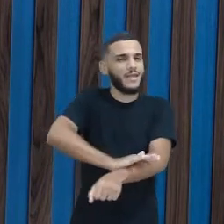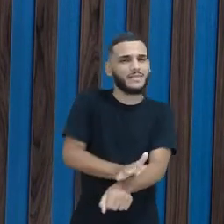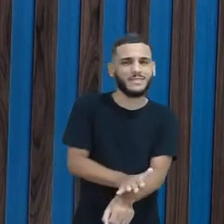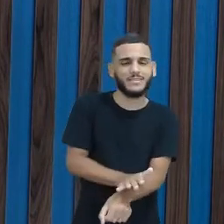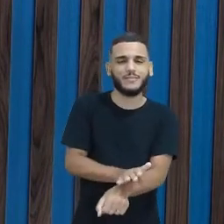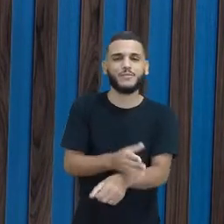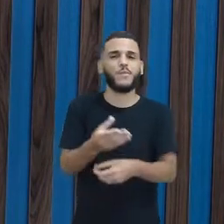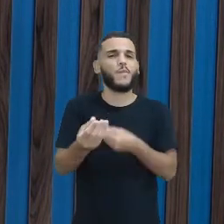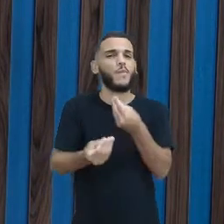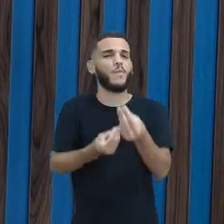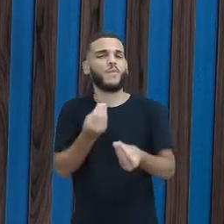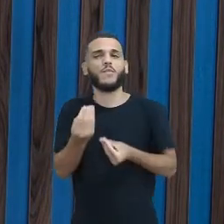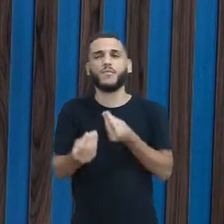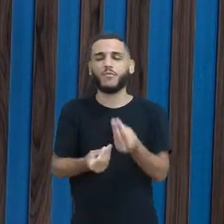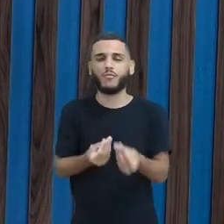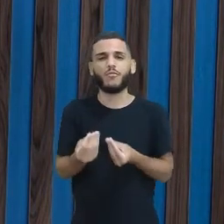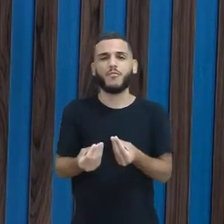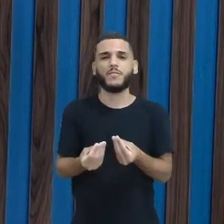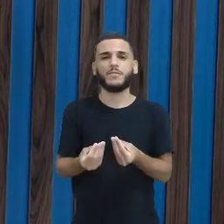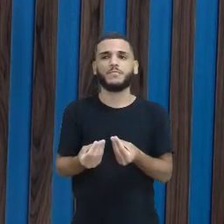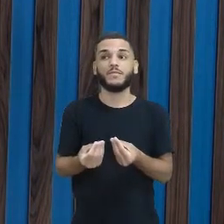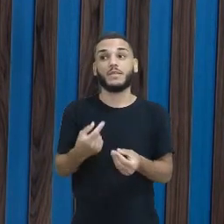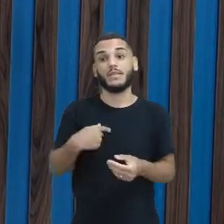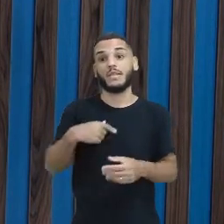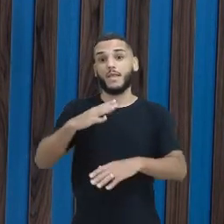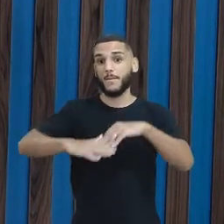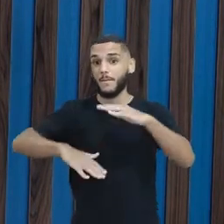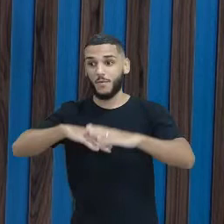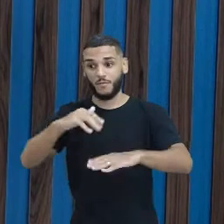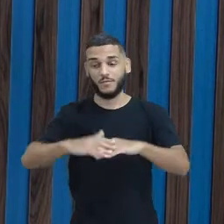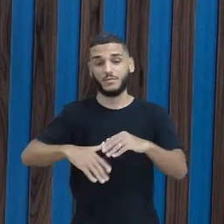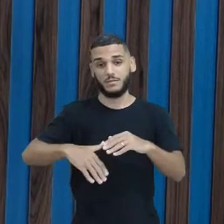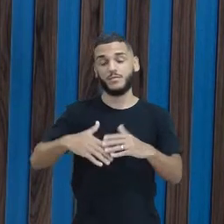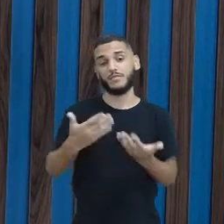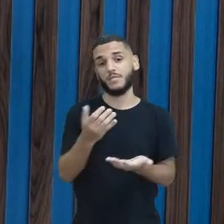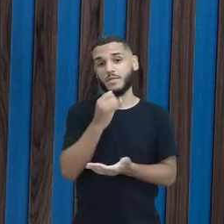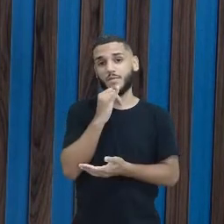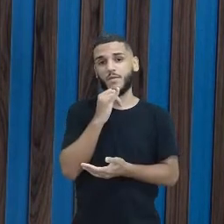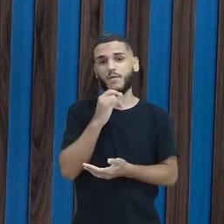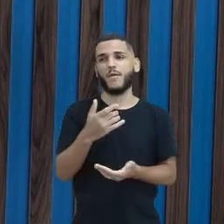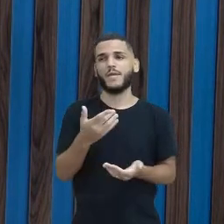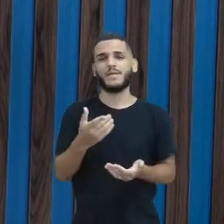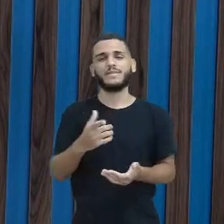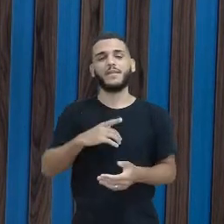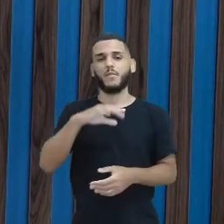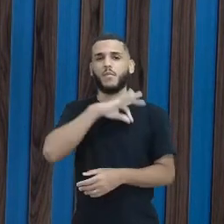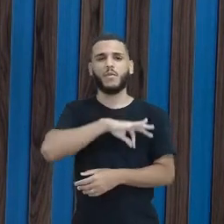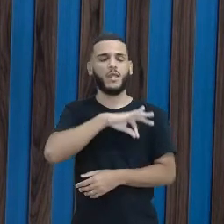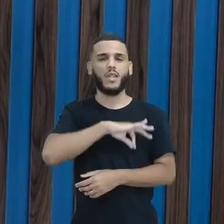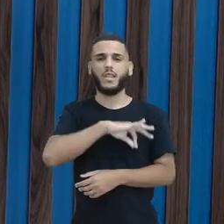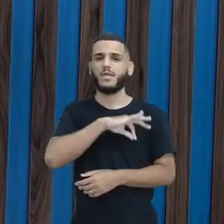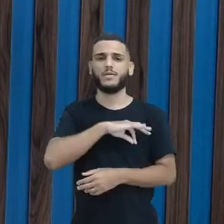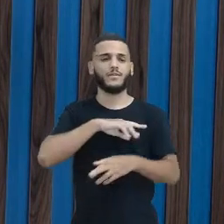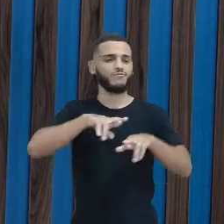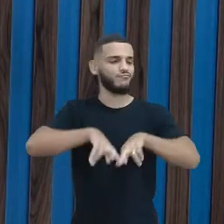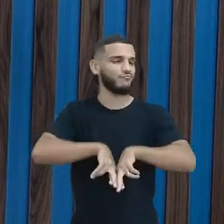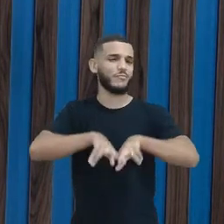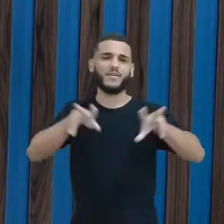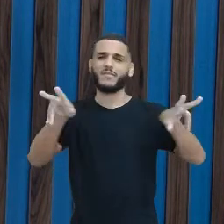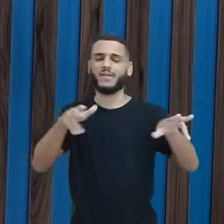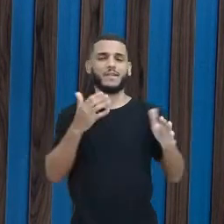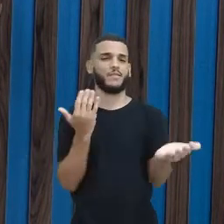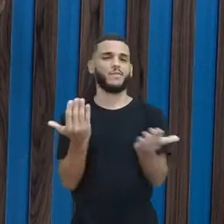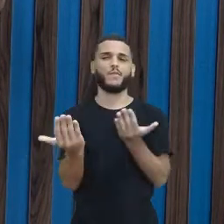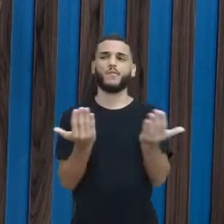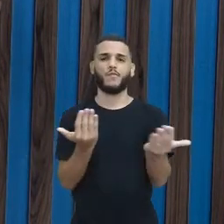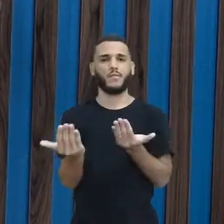forma tal que, em algumas profissões, existe uma defasagem salarial aí, se